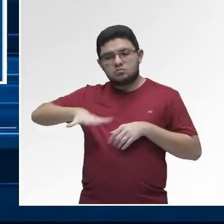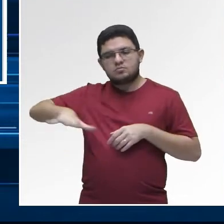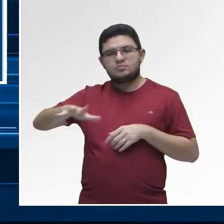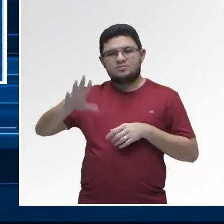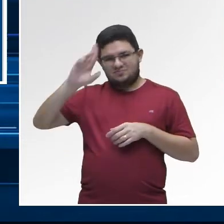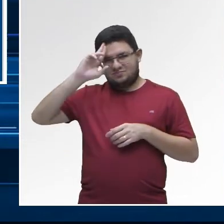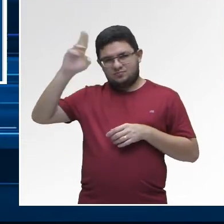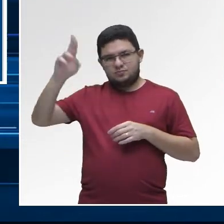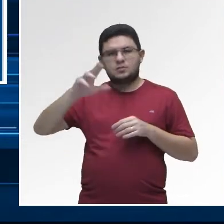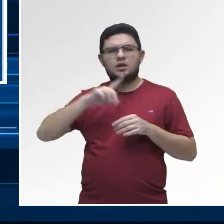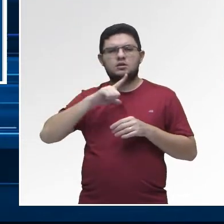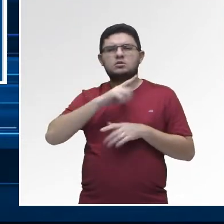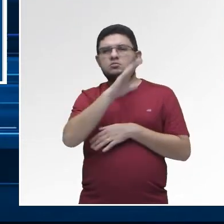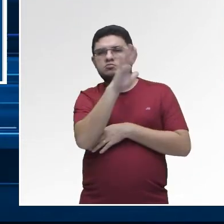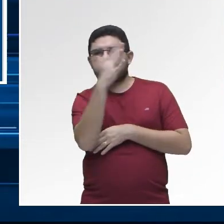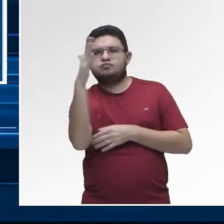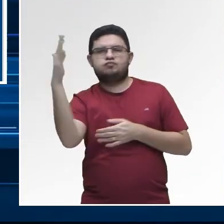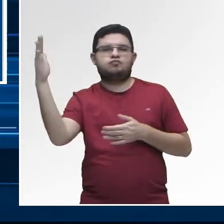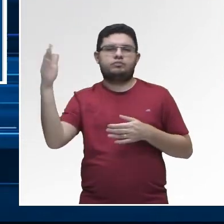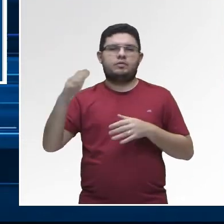as florestas e tal. Então,